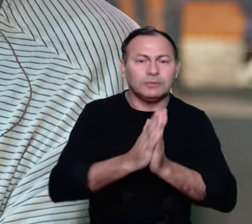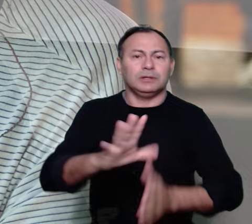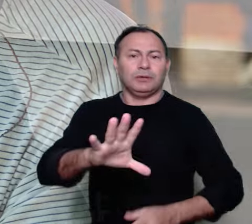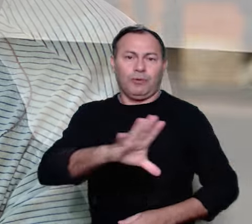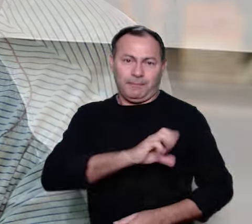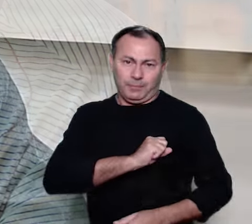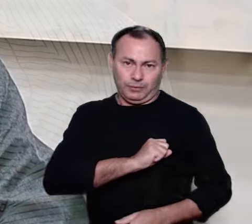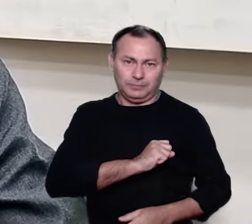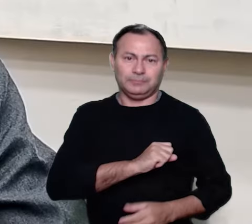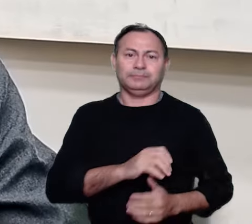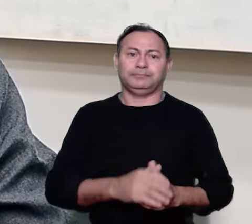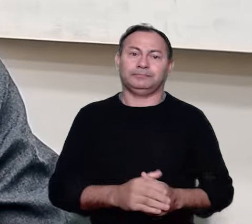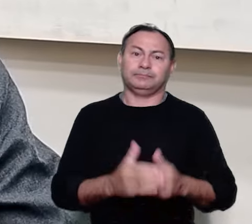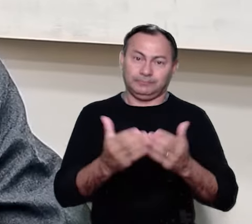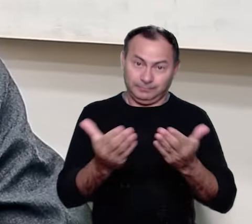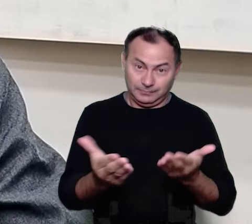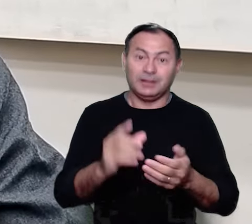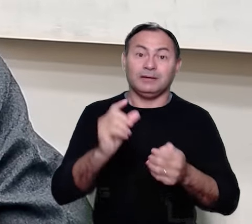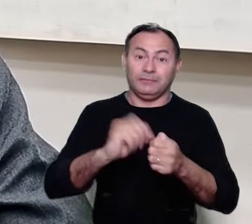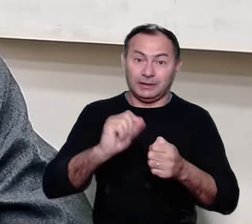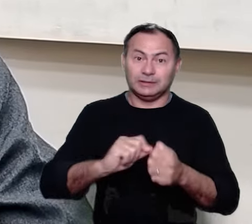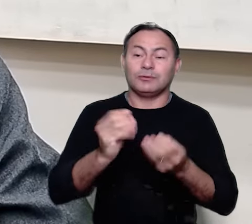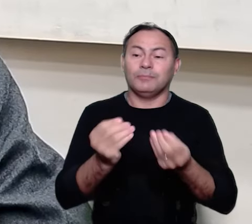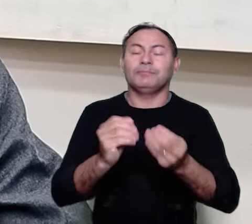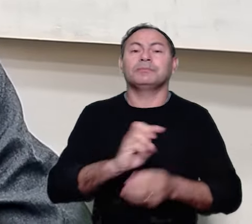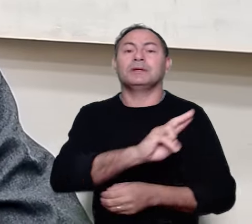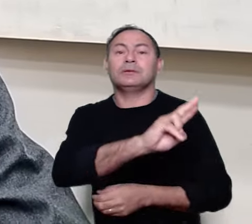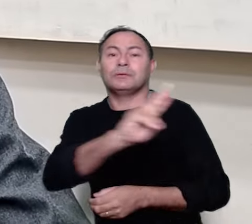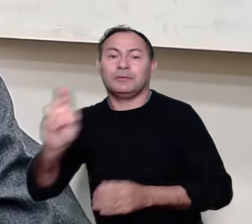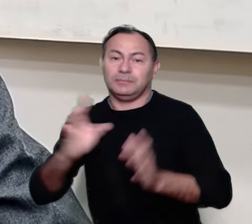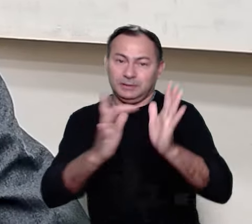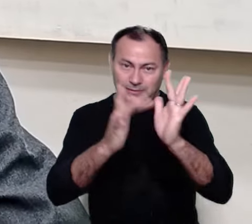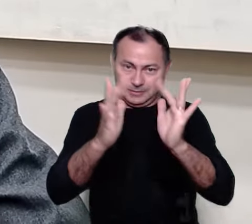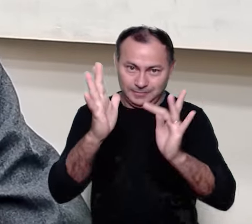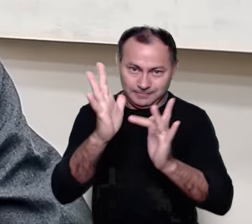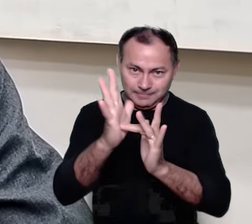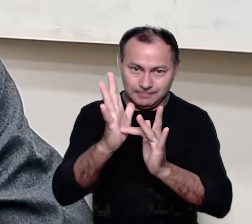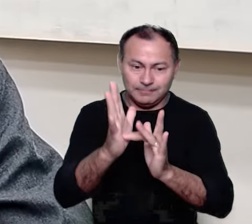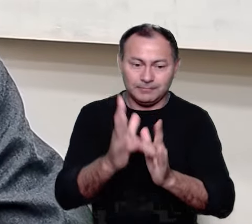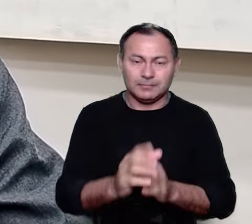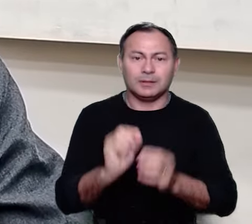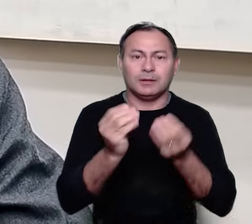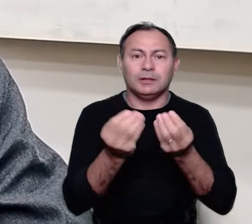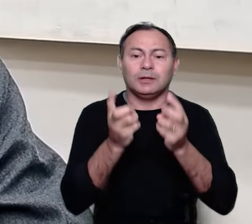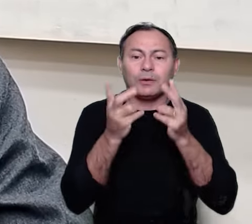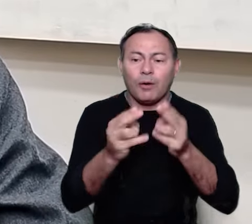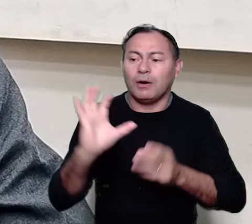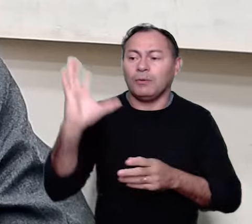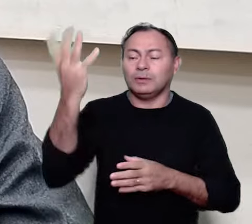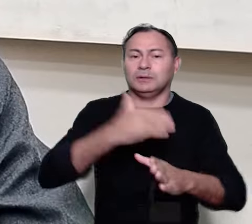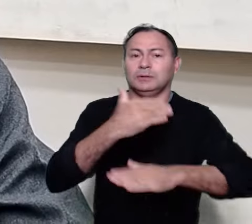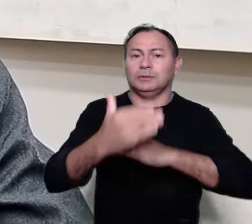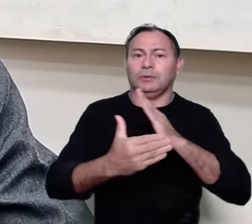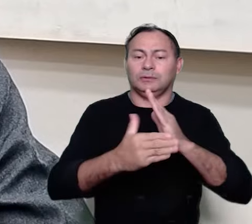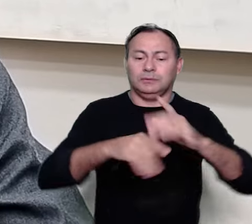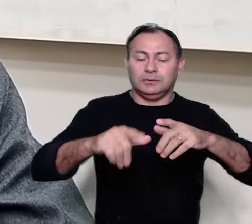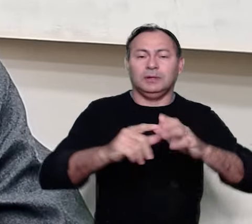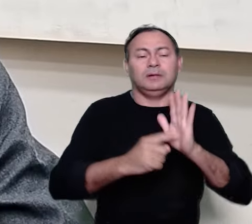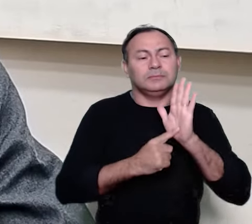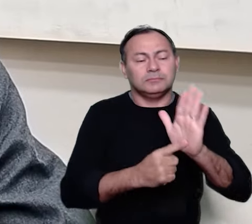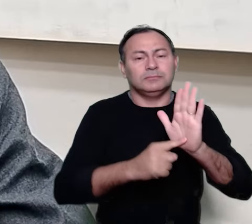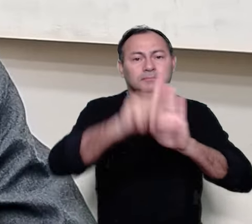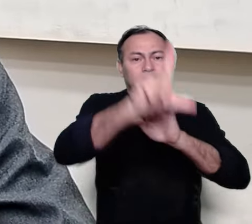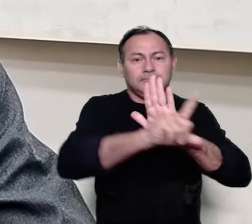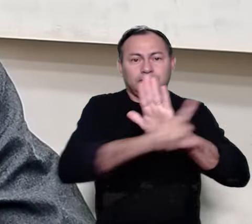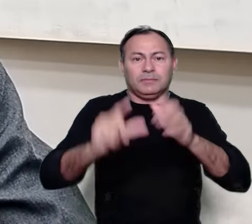amor. E isso se faz em nome de Cristo, como acontece em toda ação litúrgica que